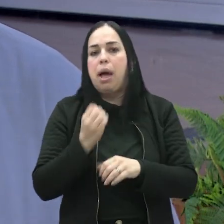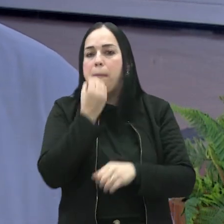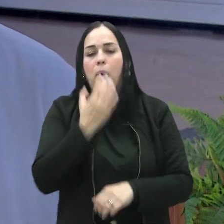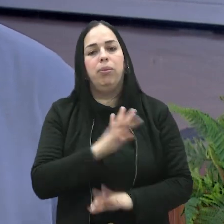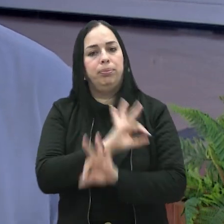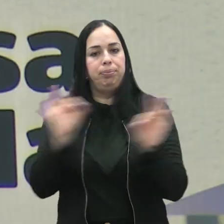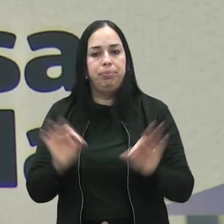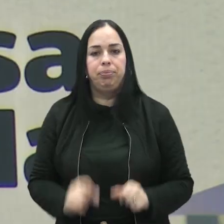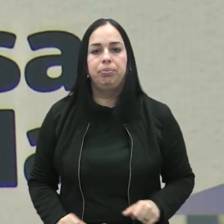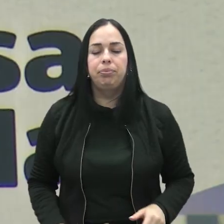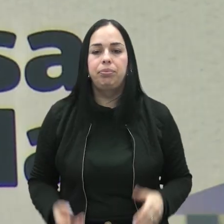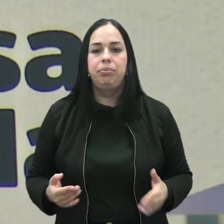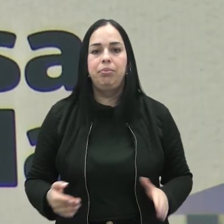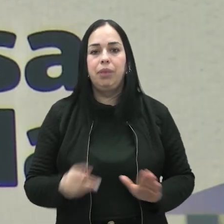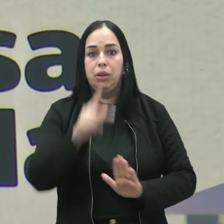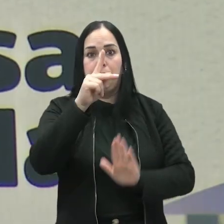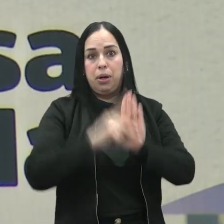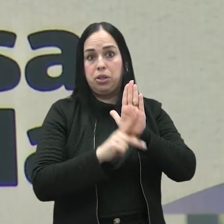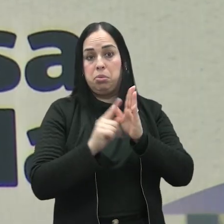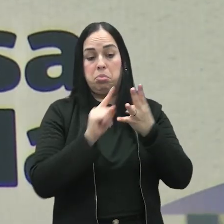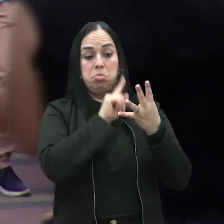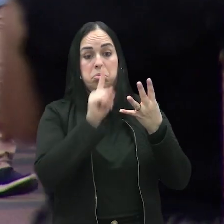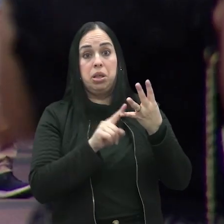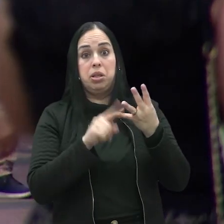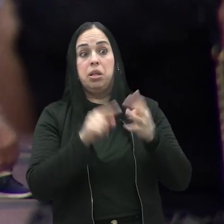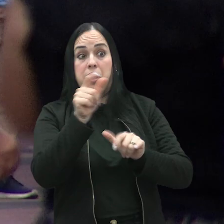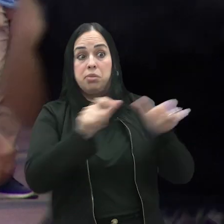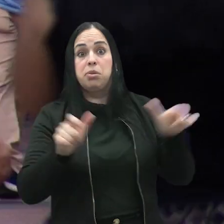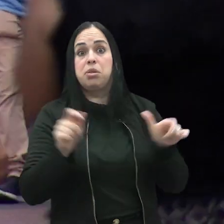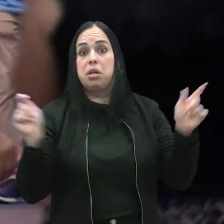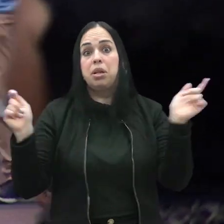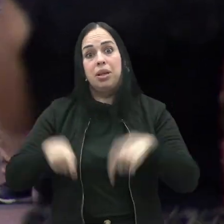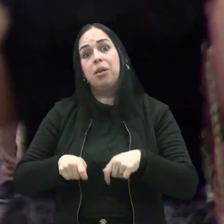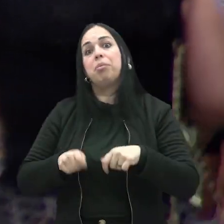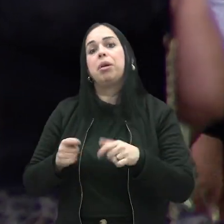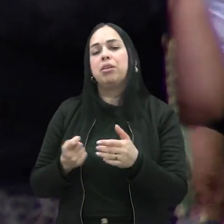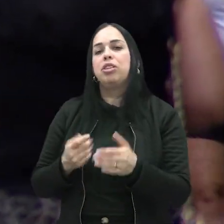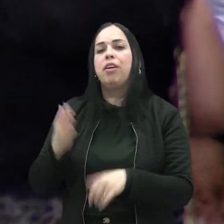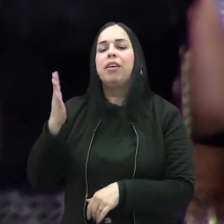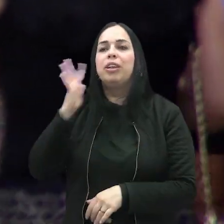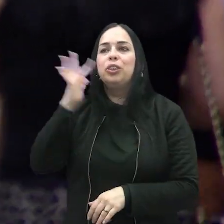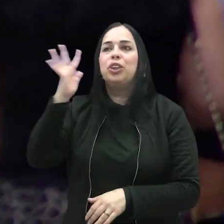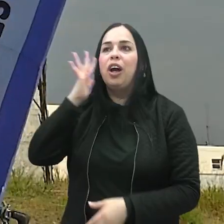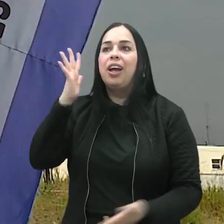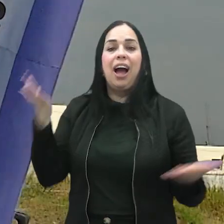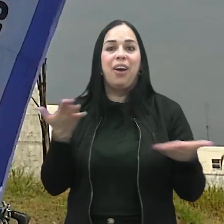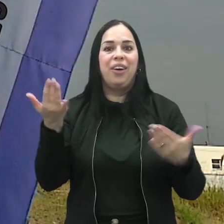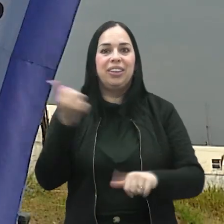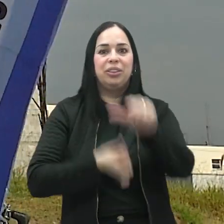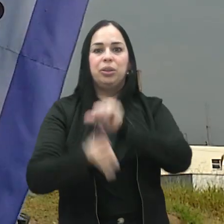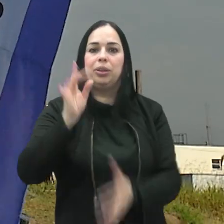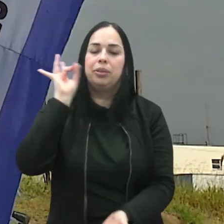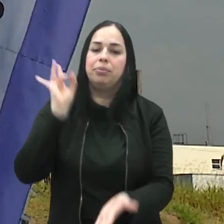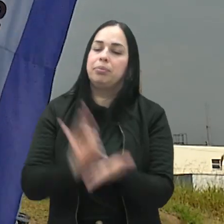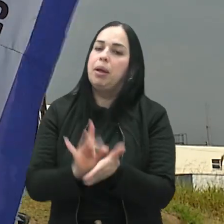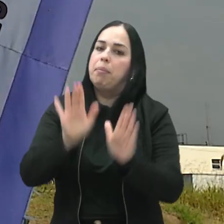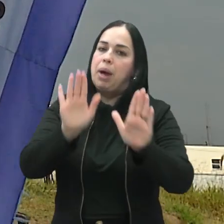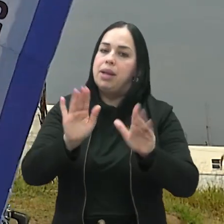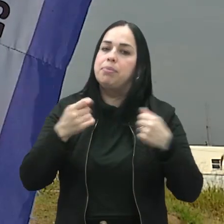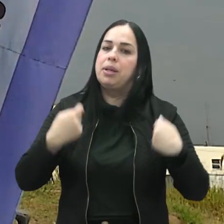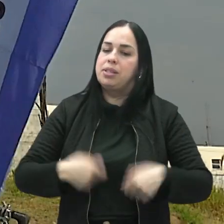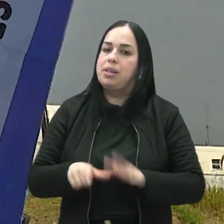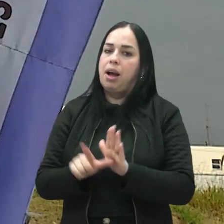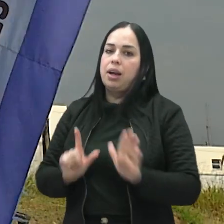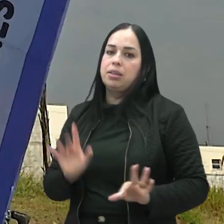isso é bom para tudo. Com a ampliação do programa, mais brasileiros terão a possibilidade de realizar o sonho da casa própria.